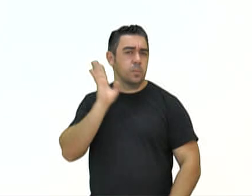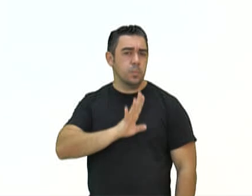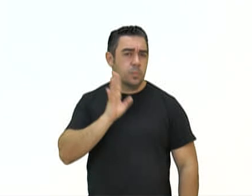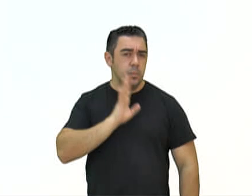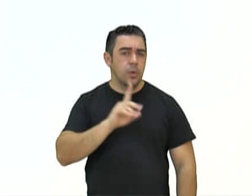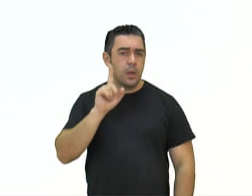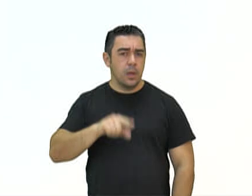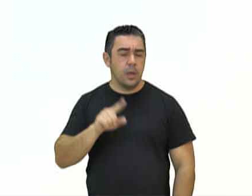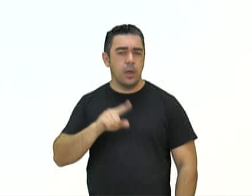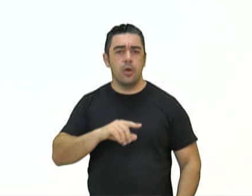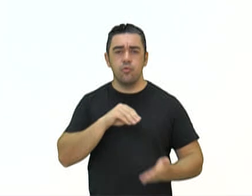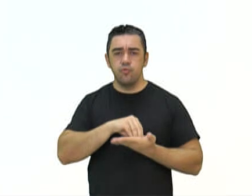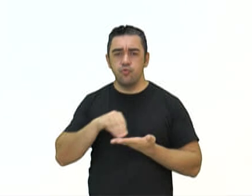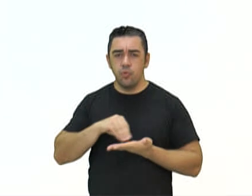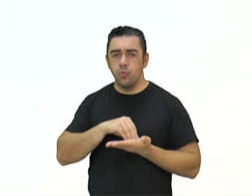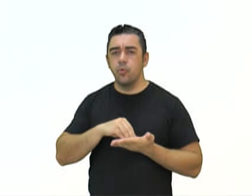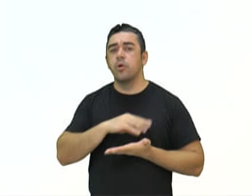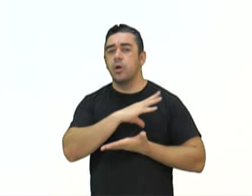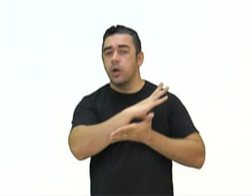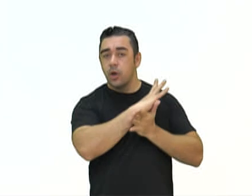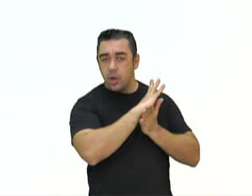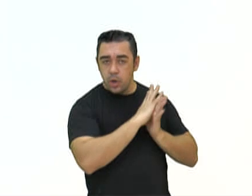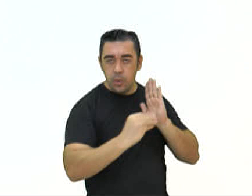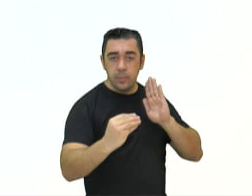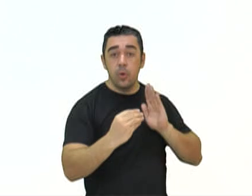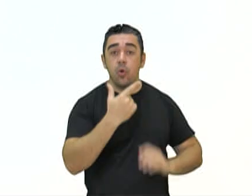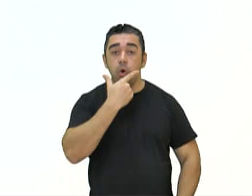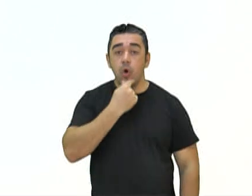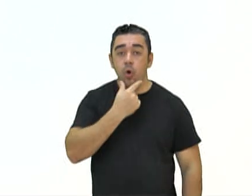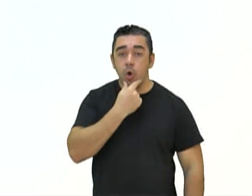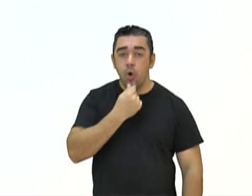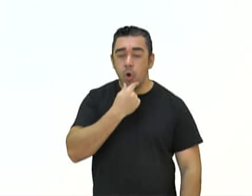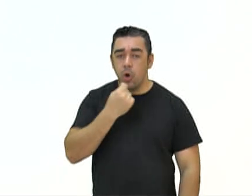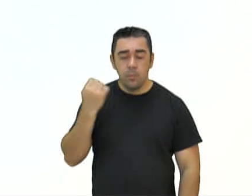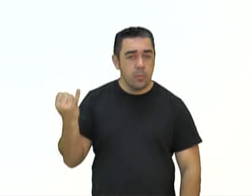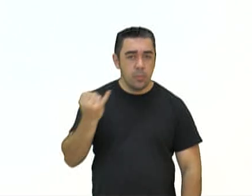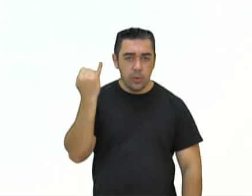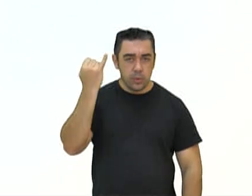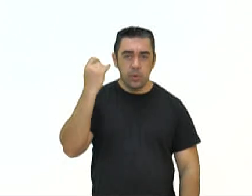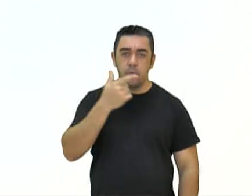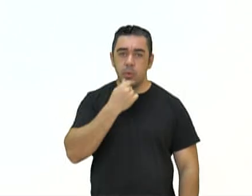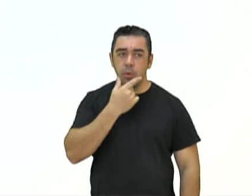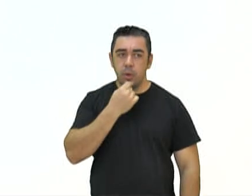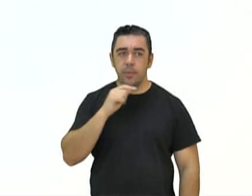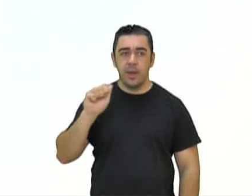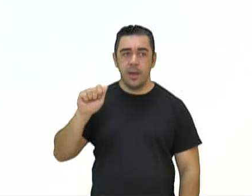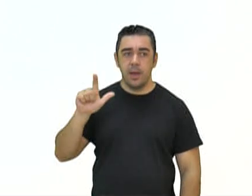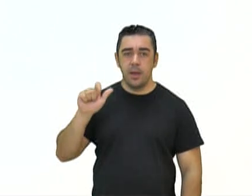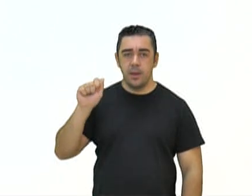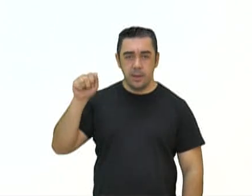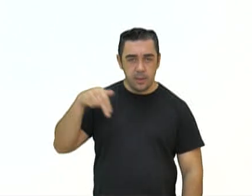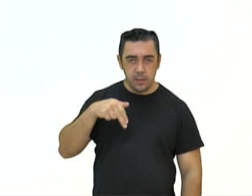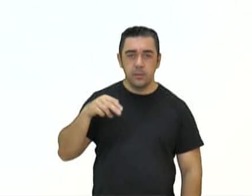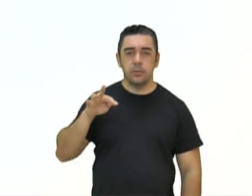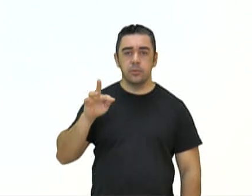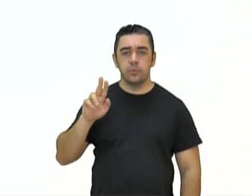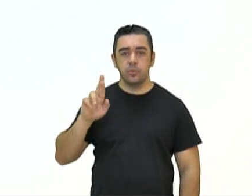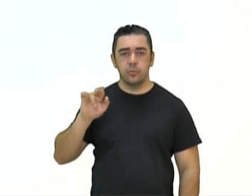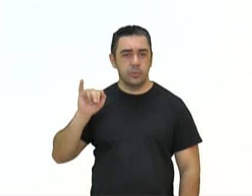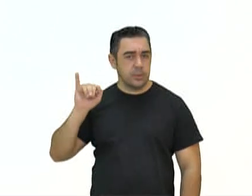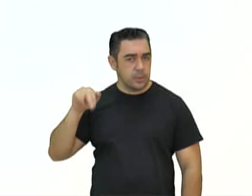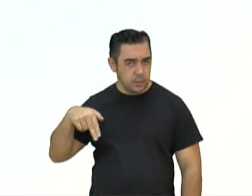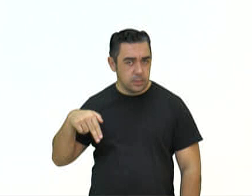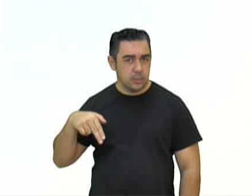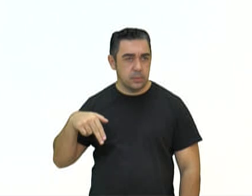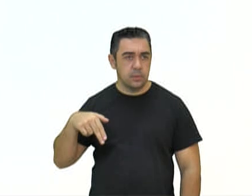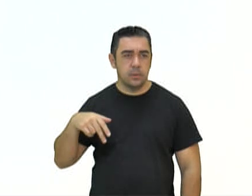O Jogo da Imitação. Vai falar sobre um matemático importantíssimo que é o Alan Turing. Um professor meu falava